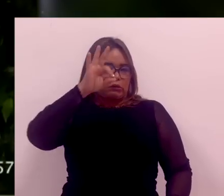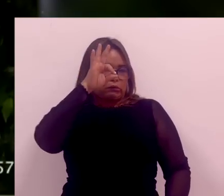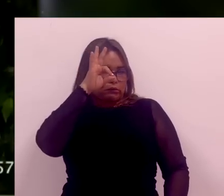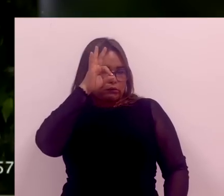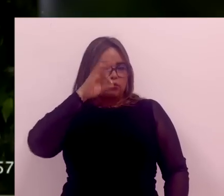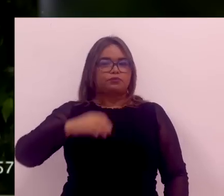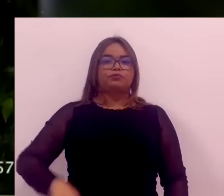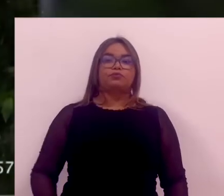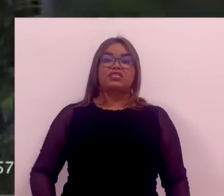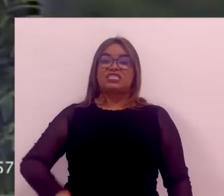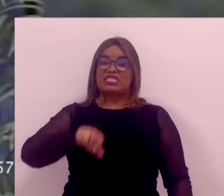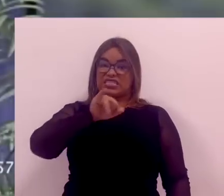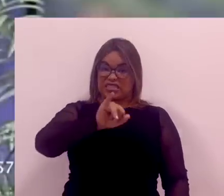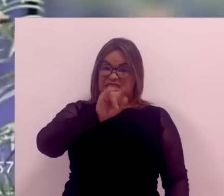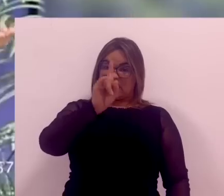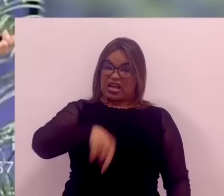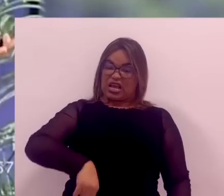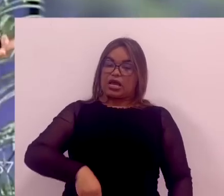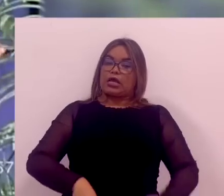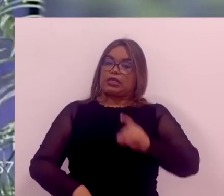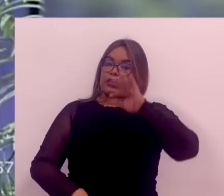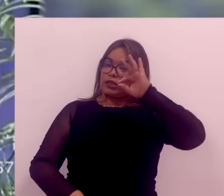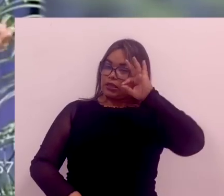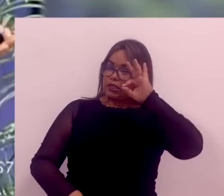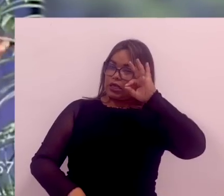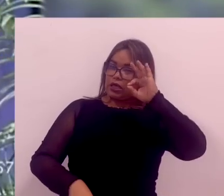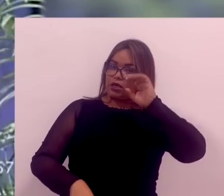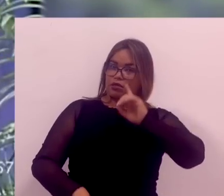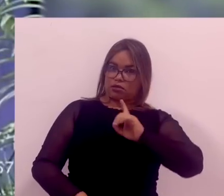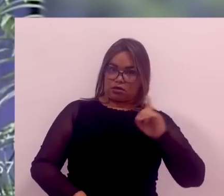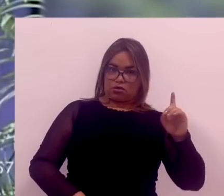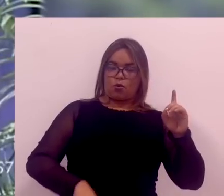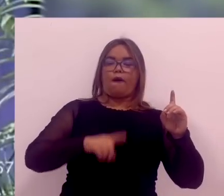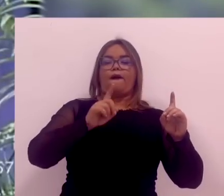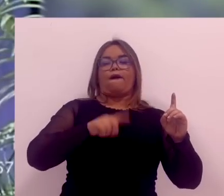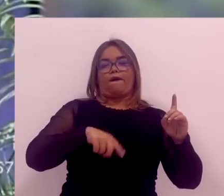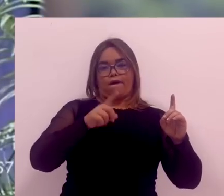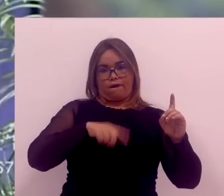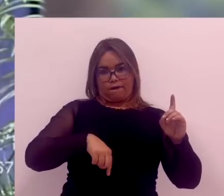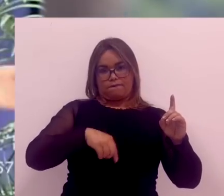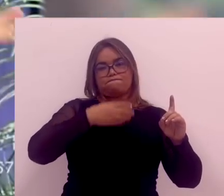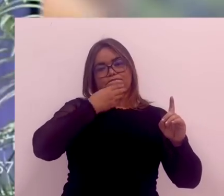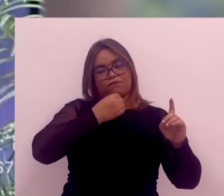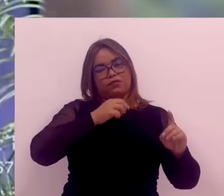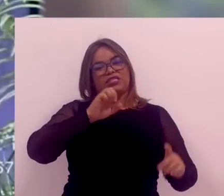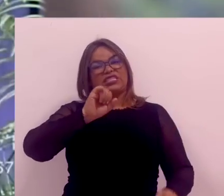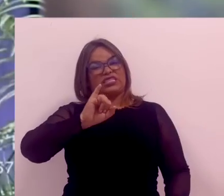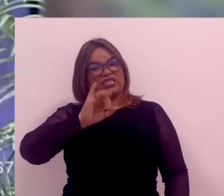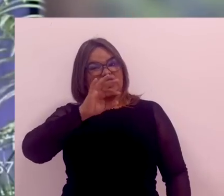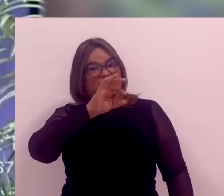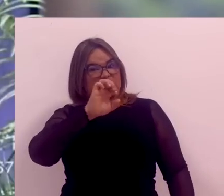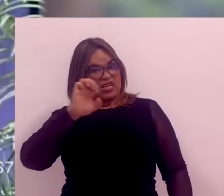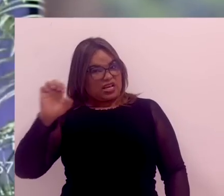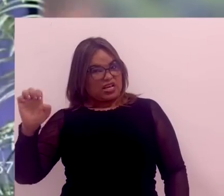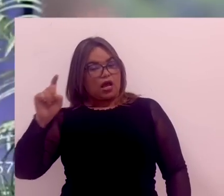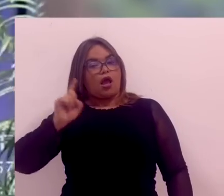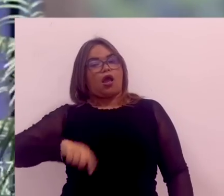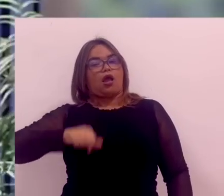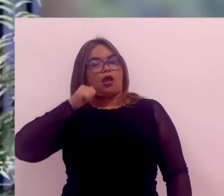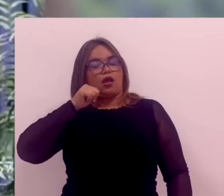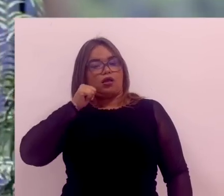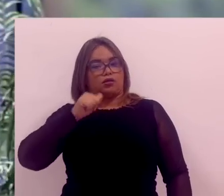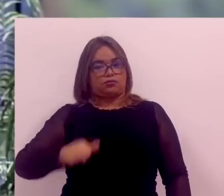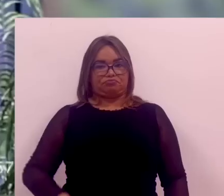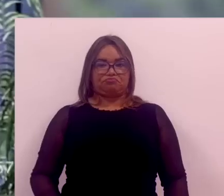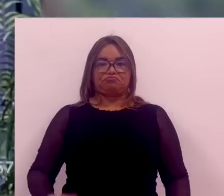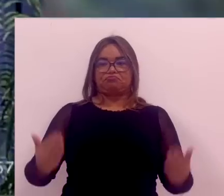E se é o olho direito, é o símbolo masculino. Se é o olho esquerdo, é o símbolo feminino. Não importa qual seja,